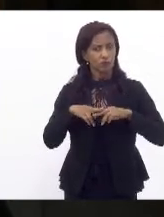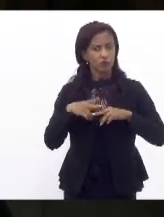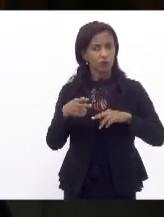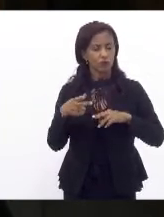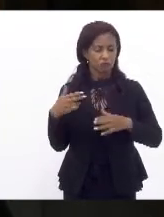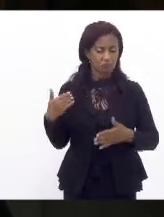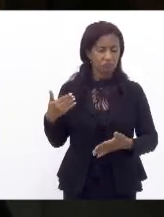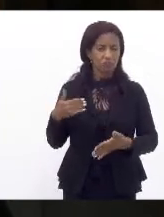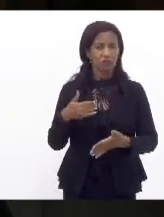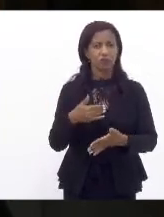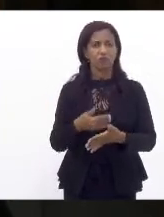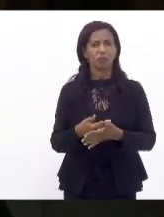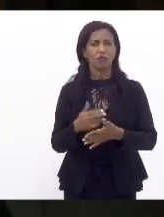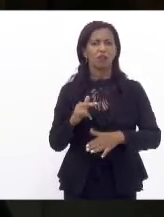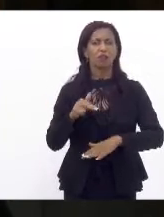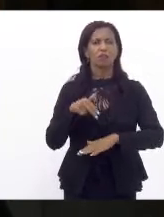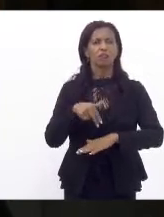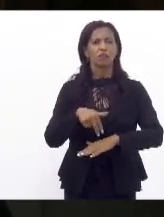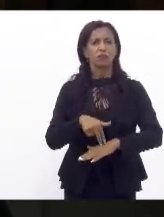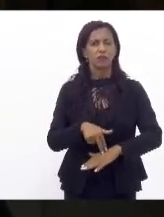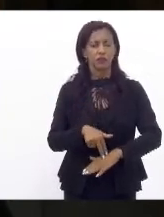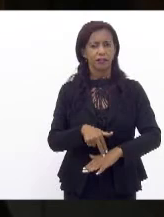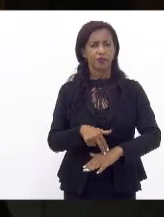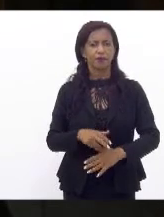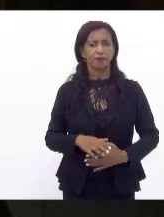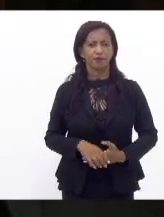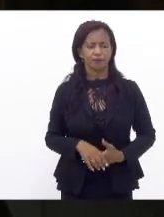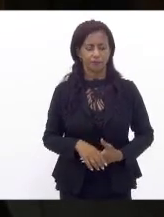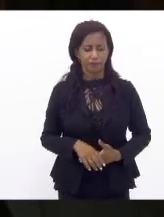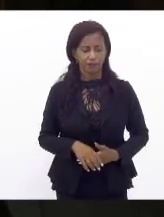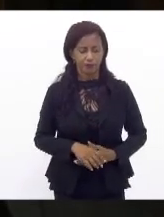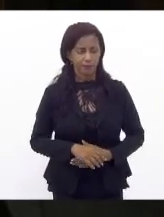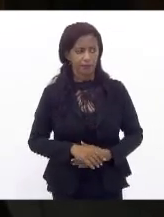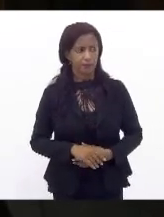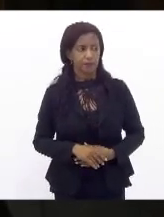me levaram a subir essa tribuna no dia de hoje.